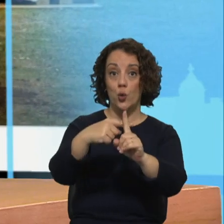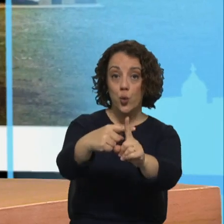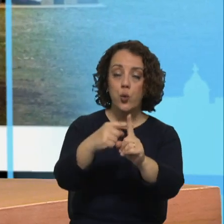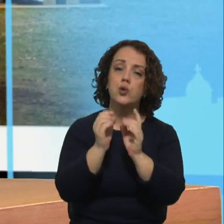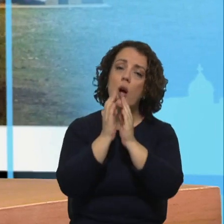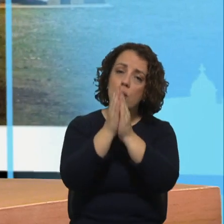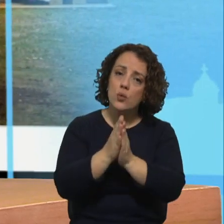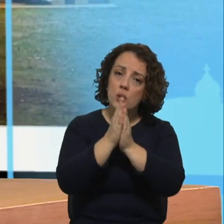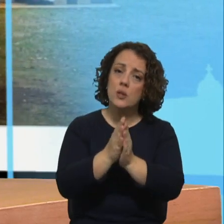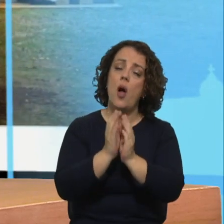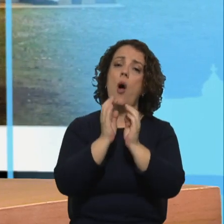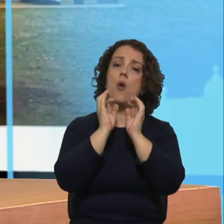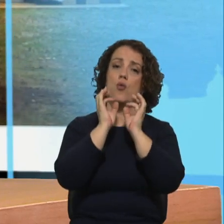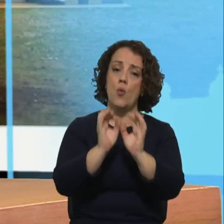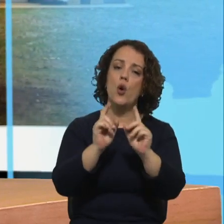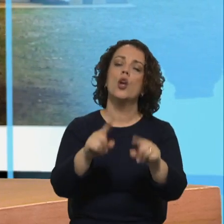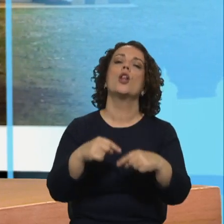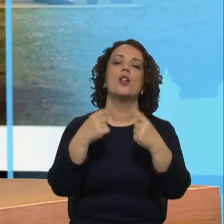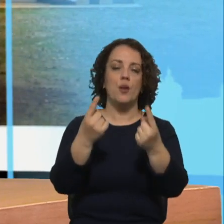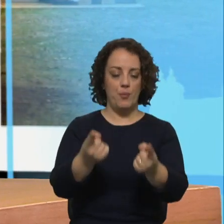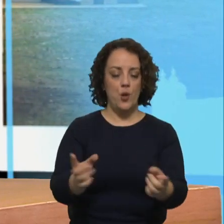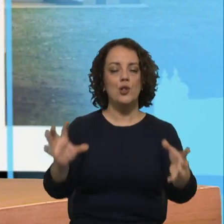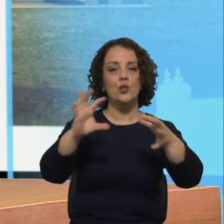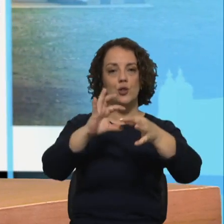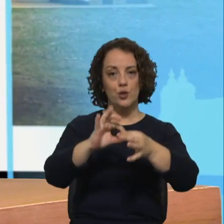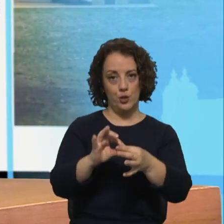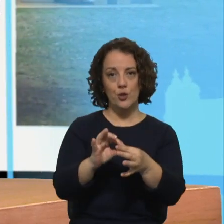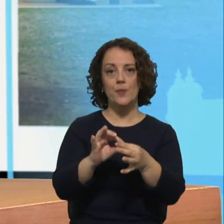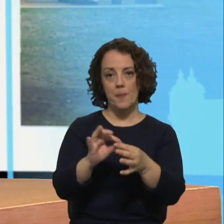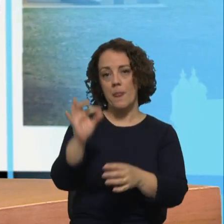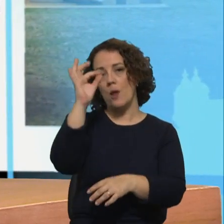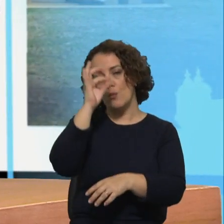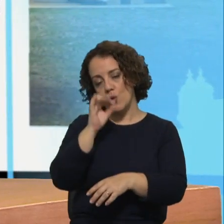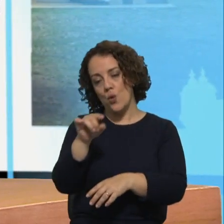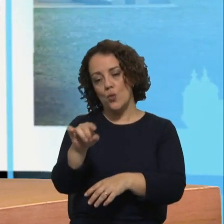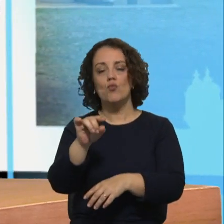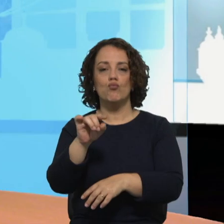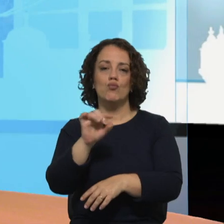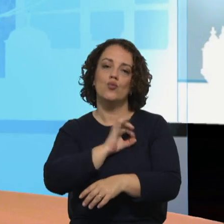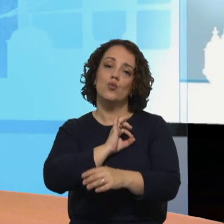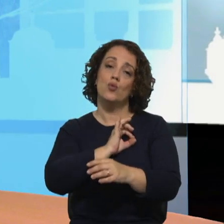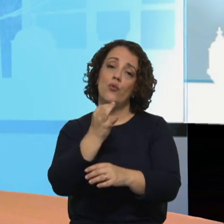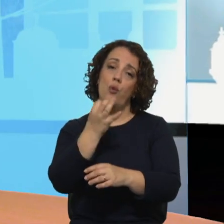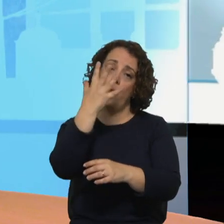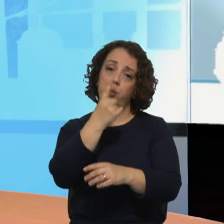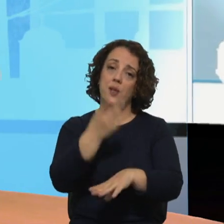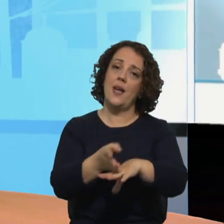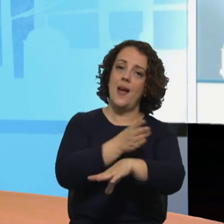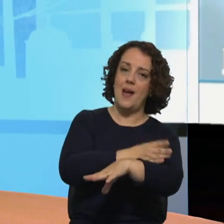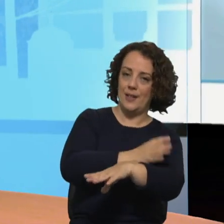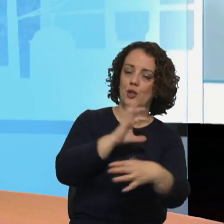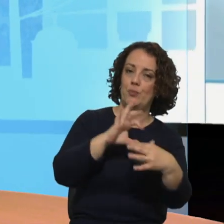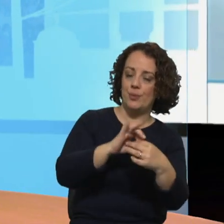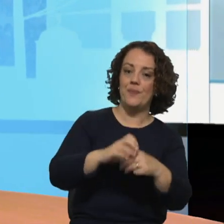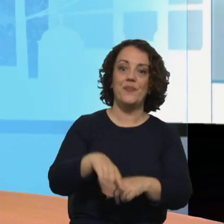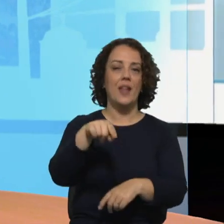depois teremos a comunhão do Senhor que foi consagrado na véspera. É um dia também em que encontramos